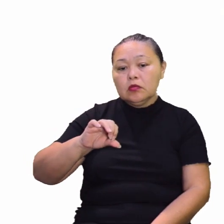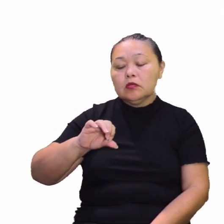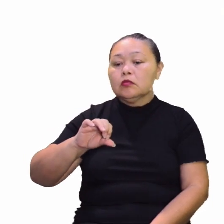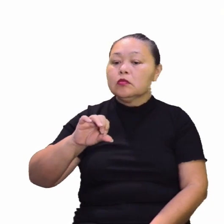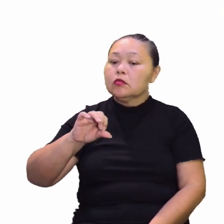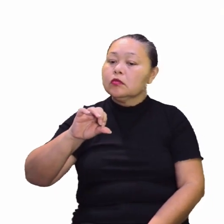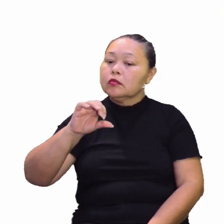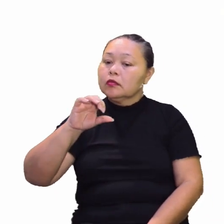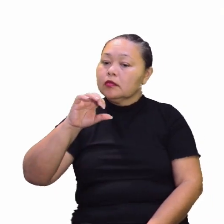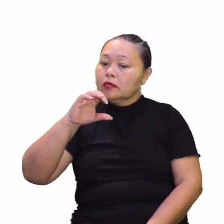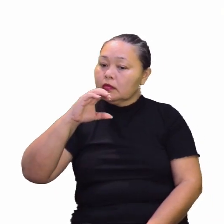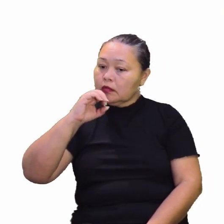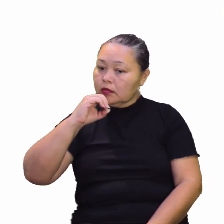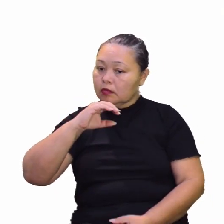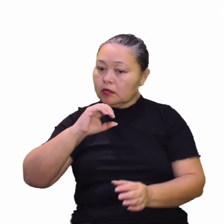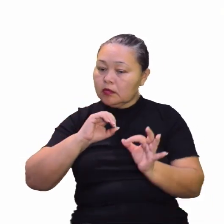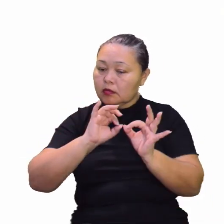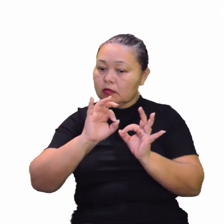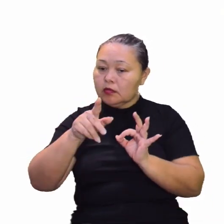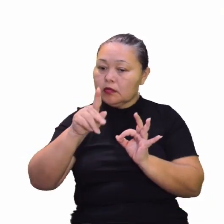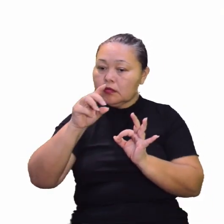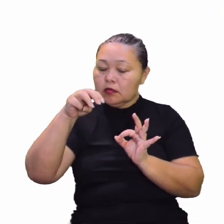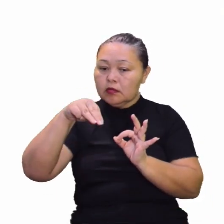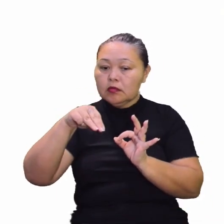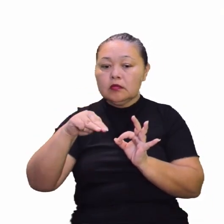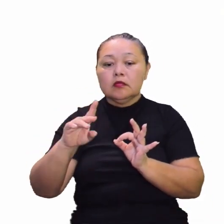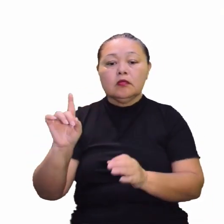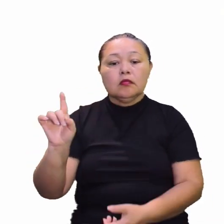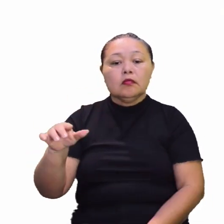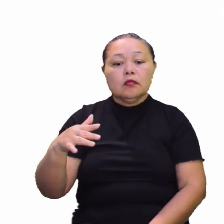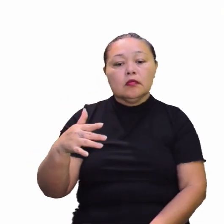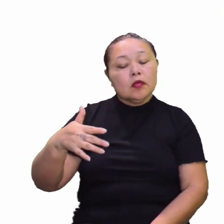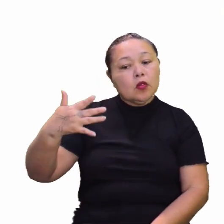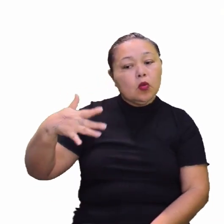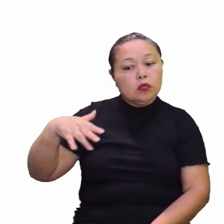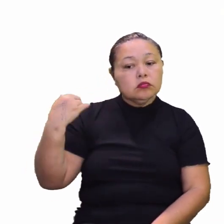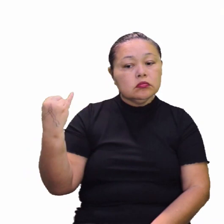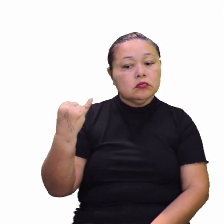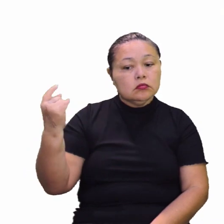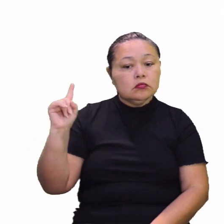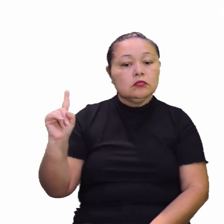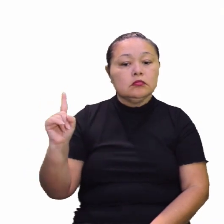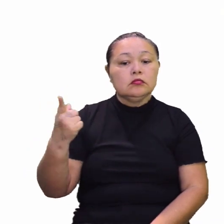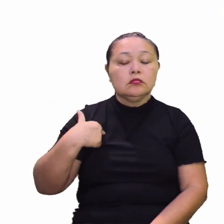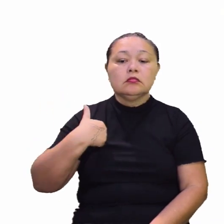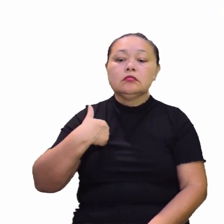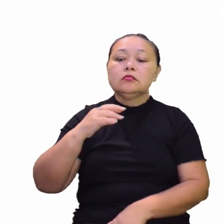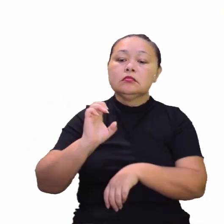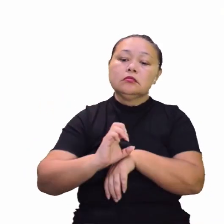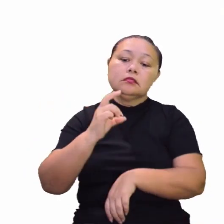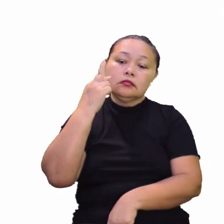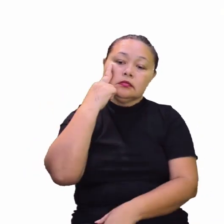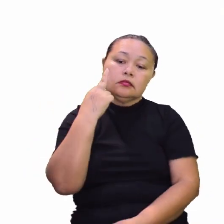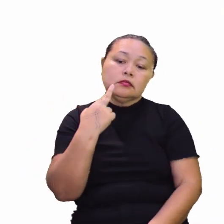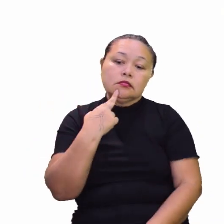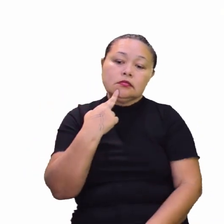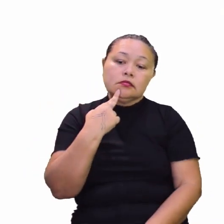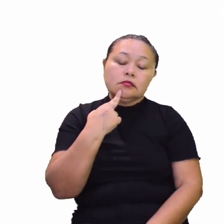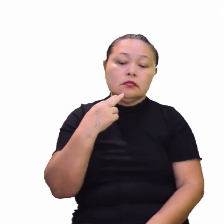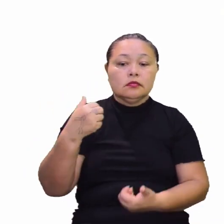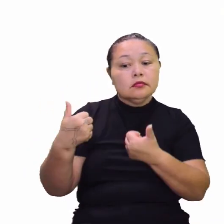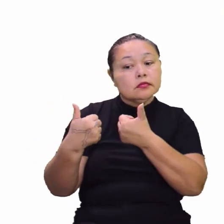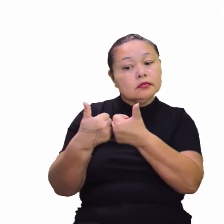dessa bacia, mais de 75 mil quilômetros quadrados. Muito importante aqui em Rondônia,